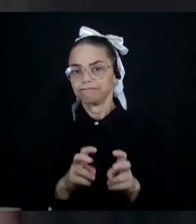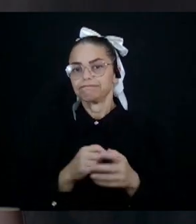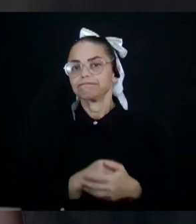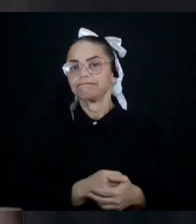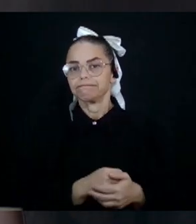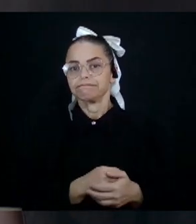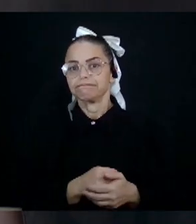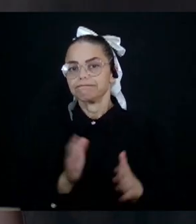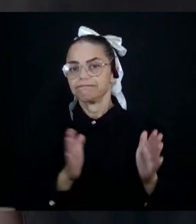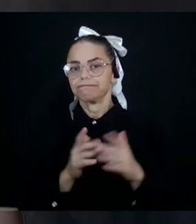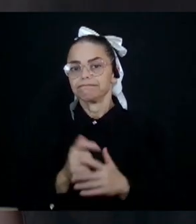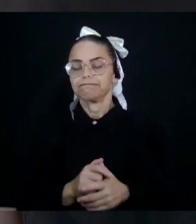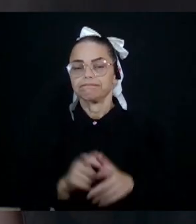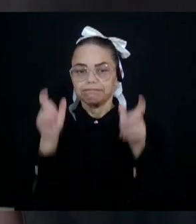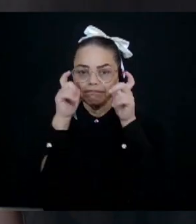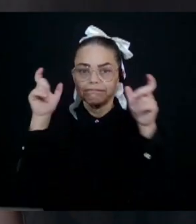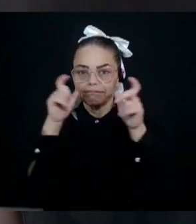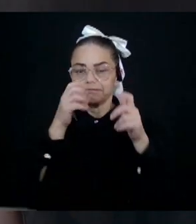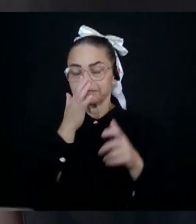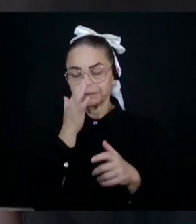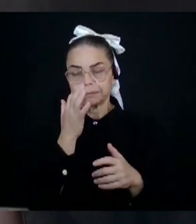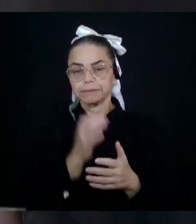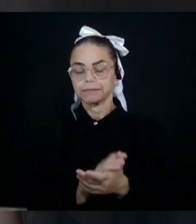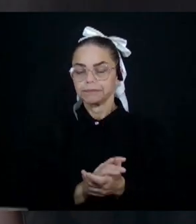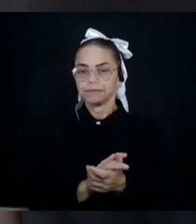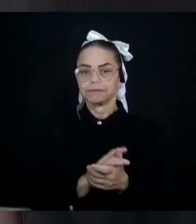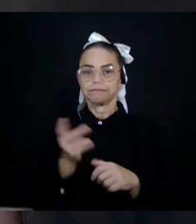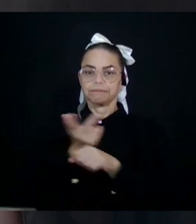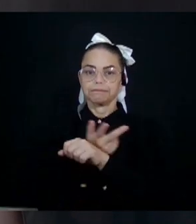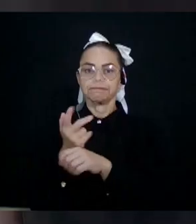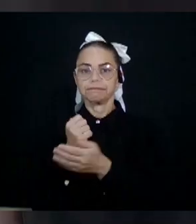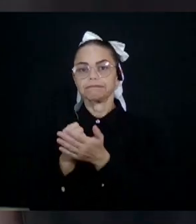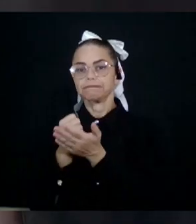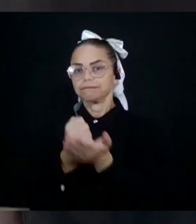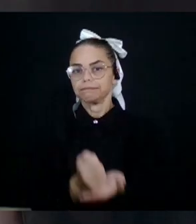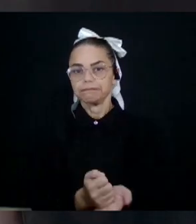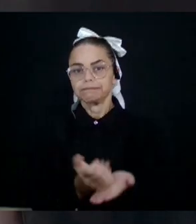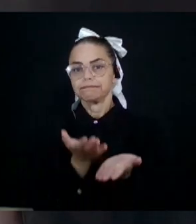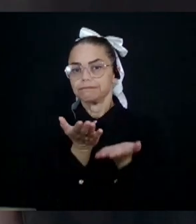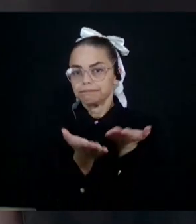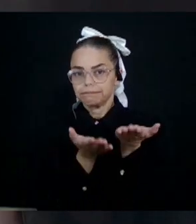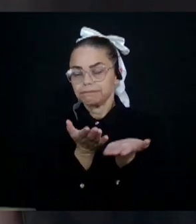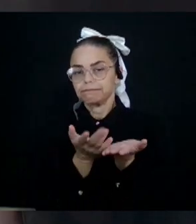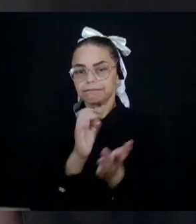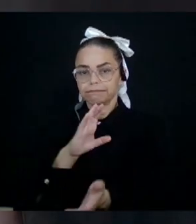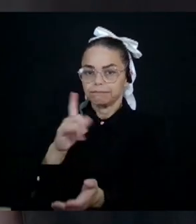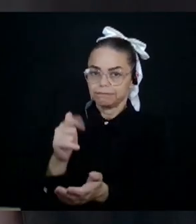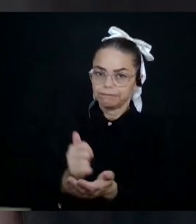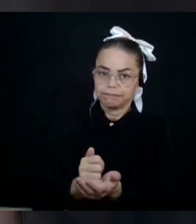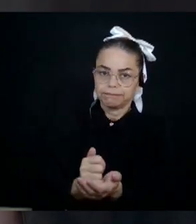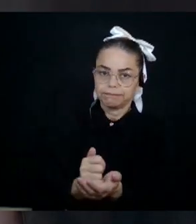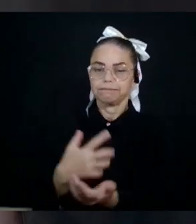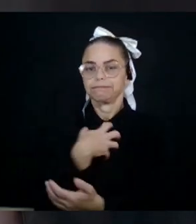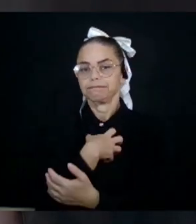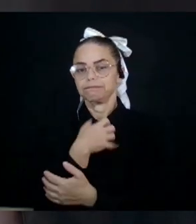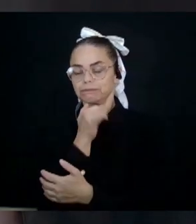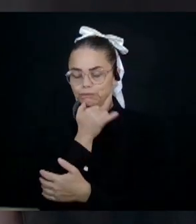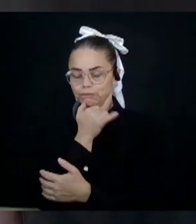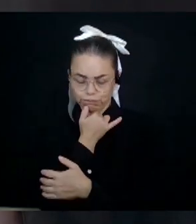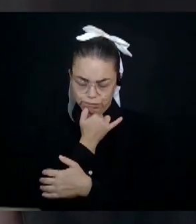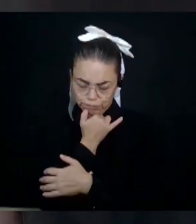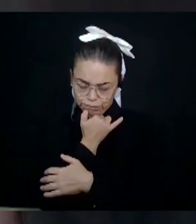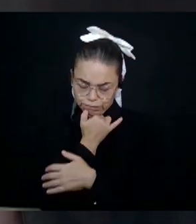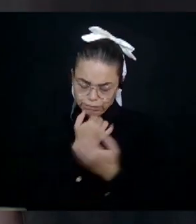acender, né, Isso, um um alerta. alerta de buscar ajuda. É claro que, assim, sentir tristeza e